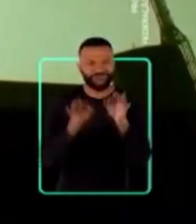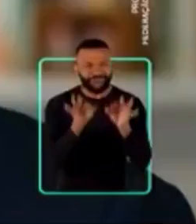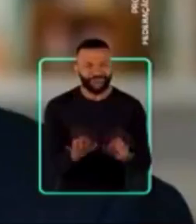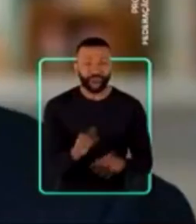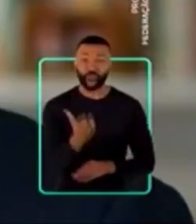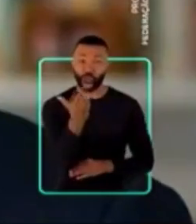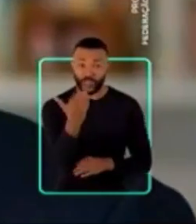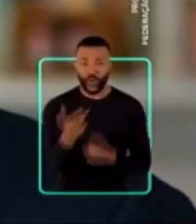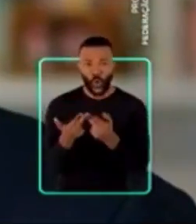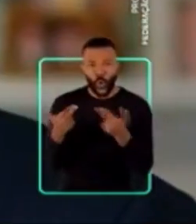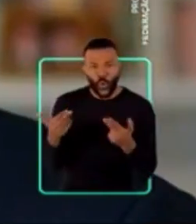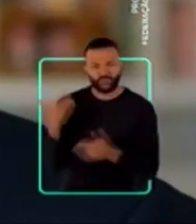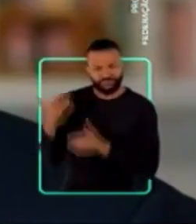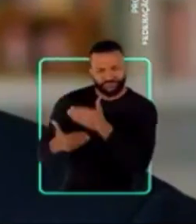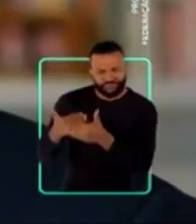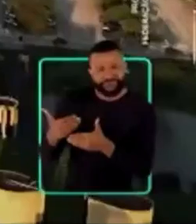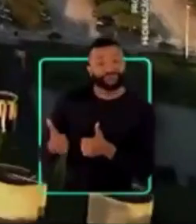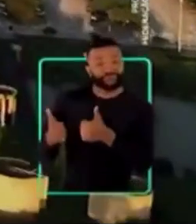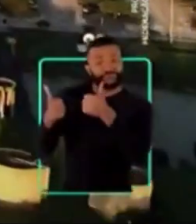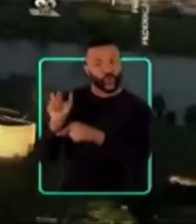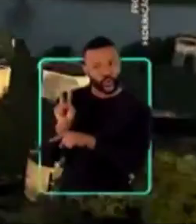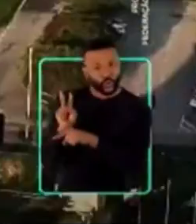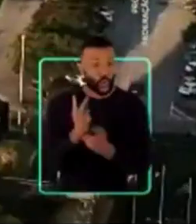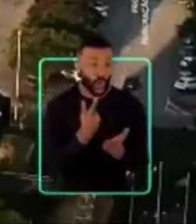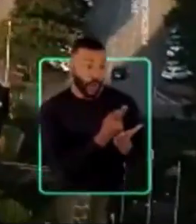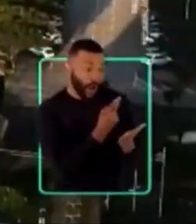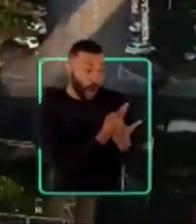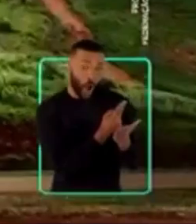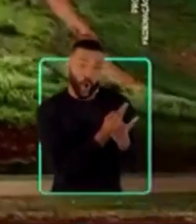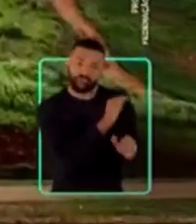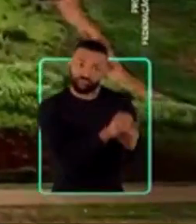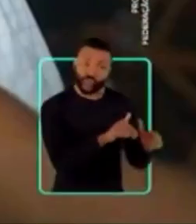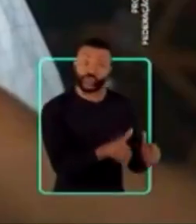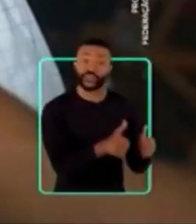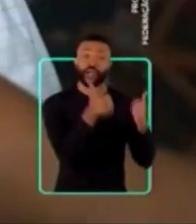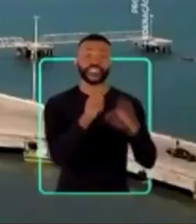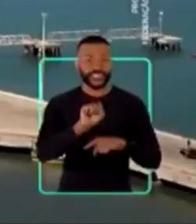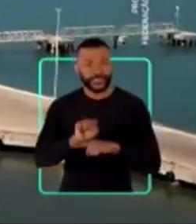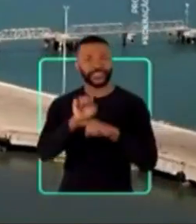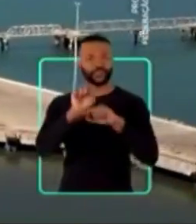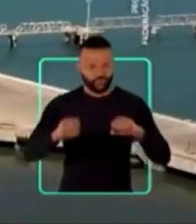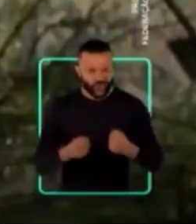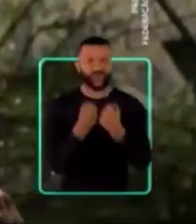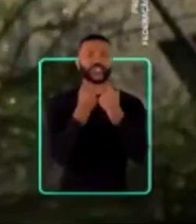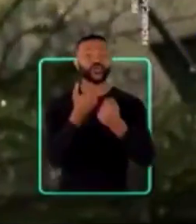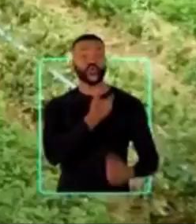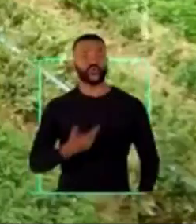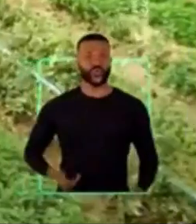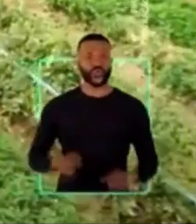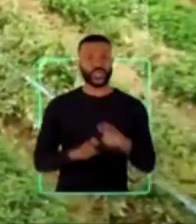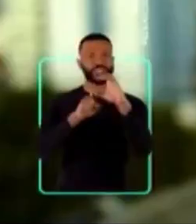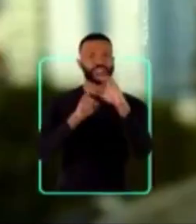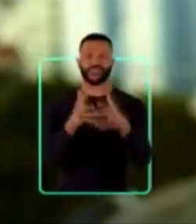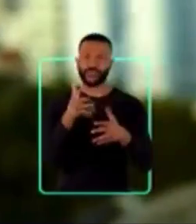com você. Vou preservar todas as suas conquistas e corrigir o que está mal. Defender o estado onde nasci. Farei um governo independente,